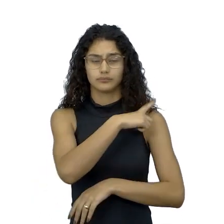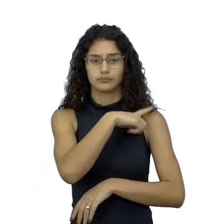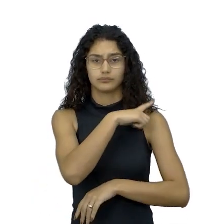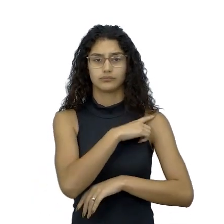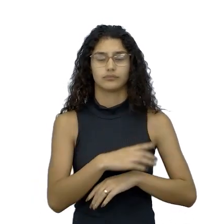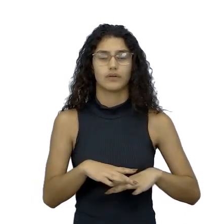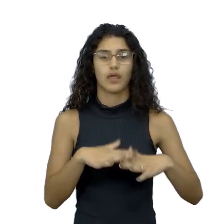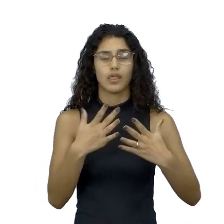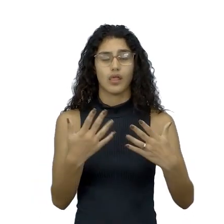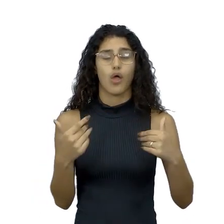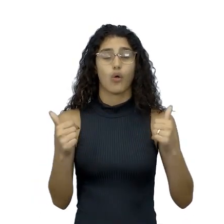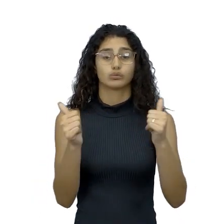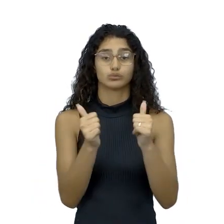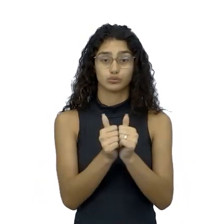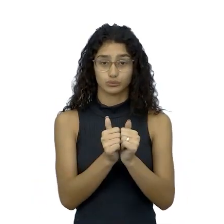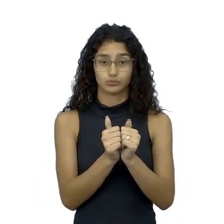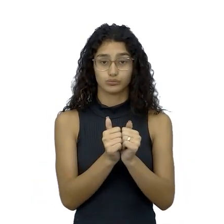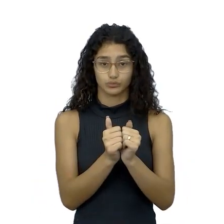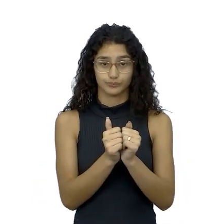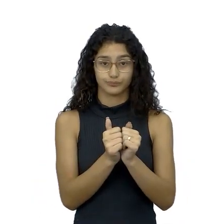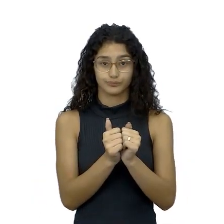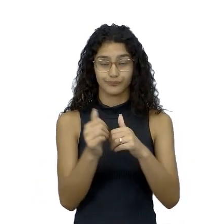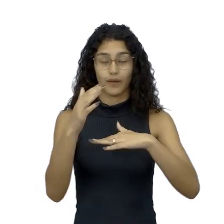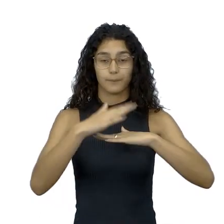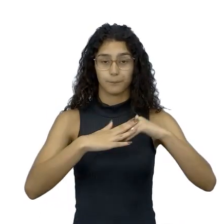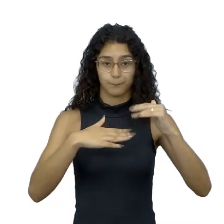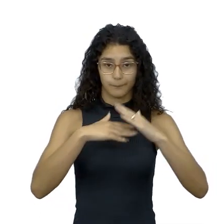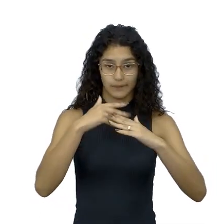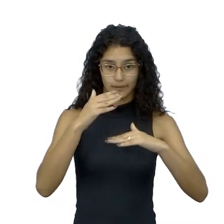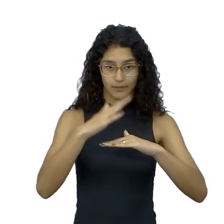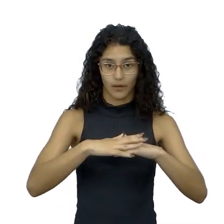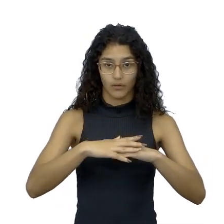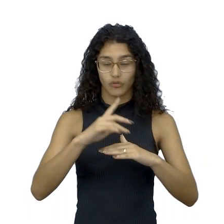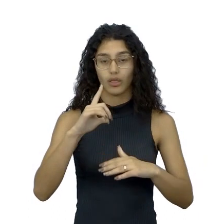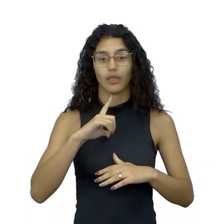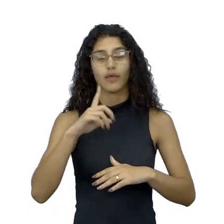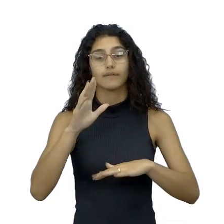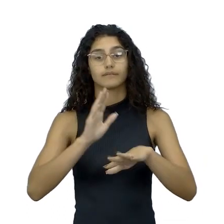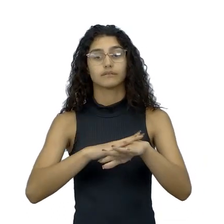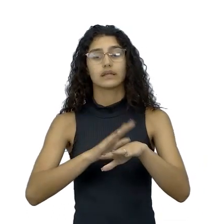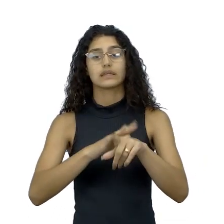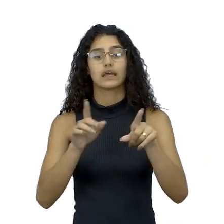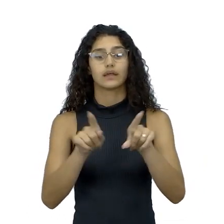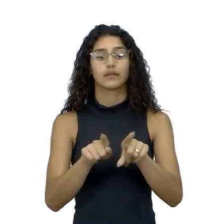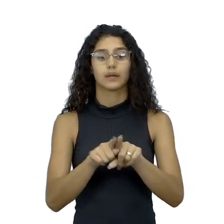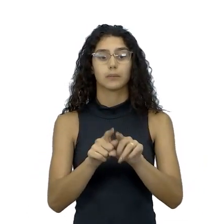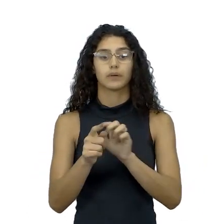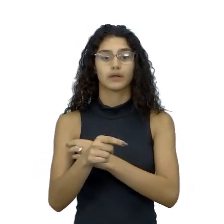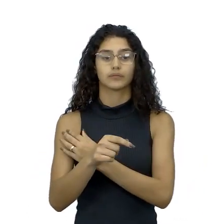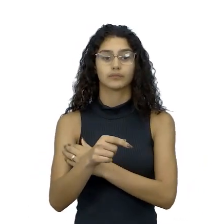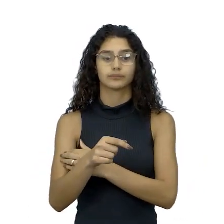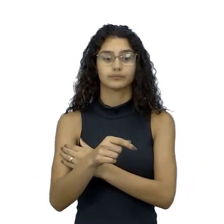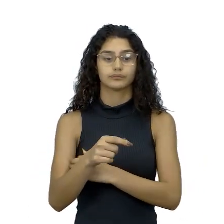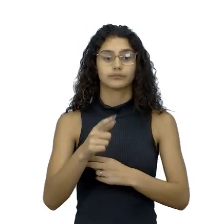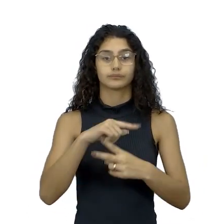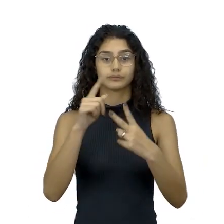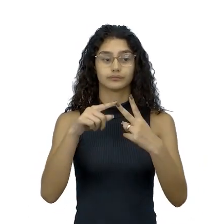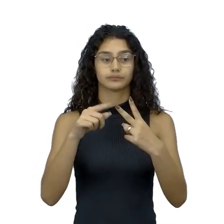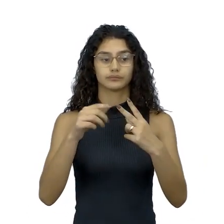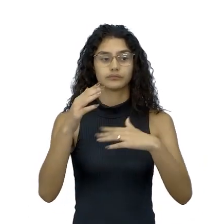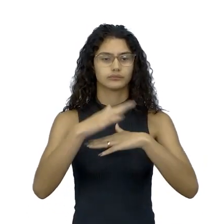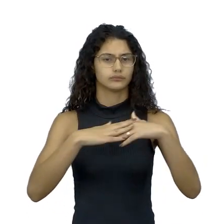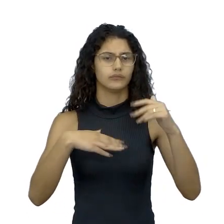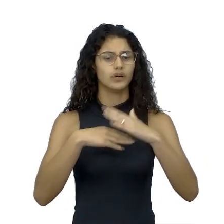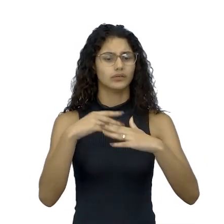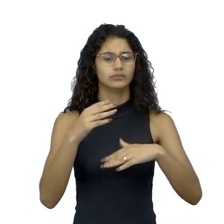aí, conjuntamente a essa habilidade, vai ser trabalhado essa outra habilidade lá da primeira série,